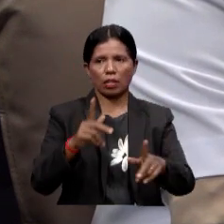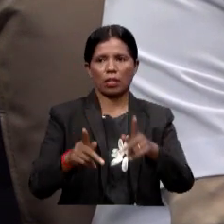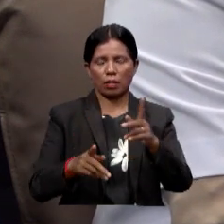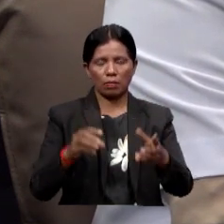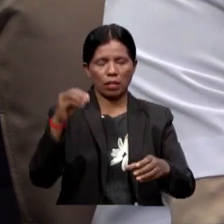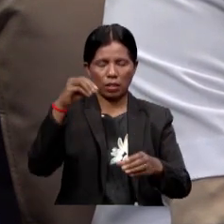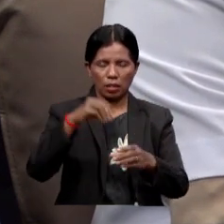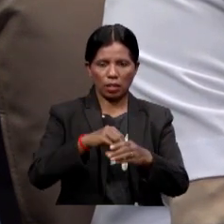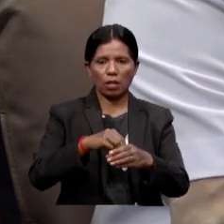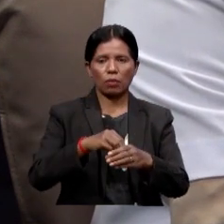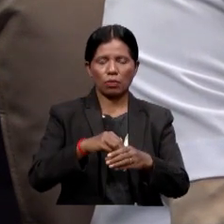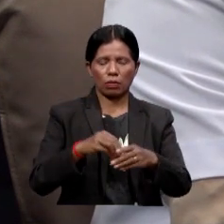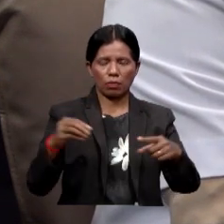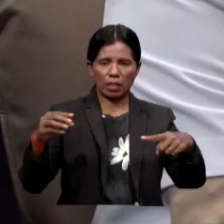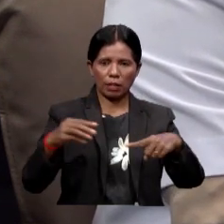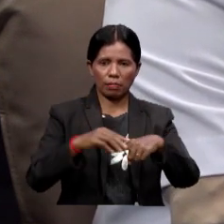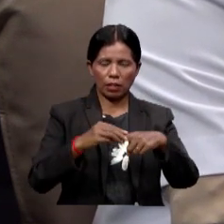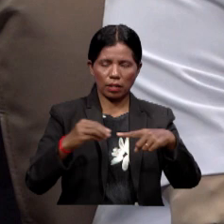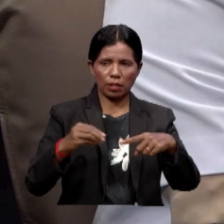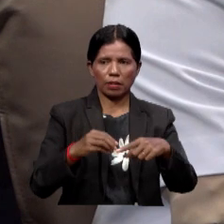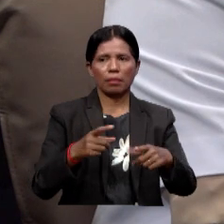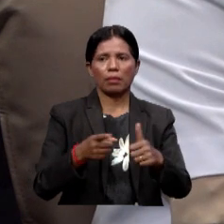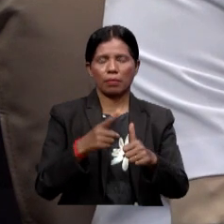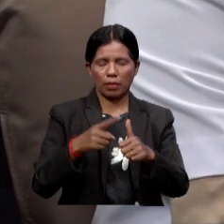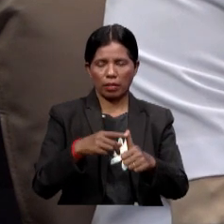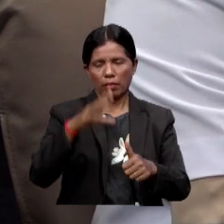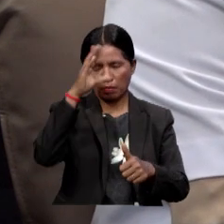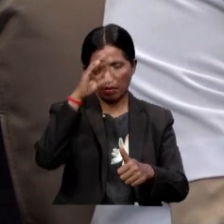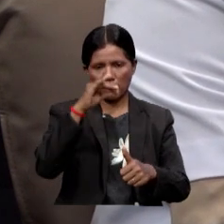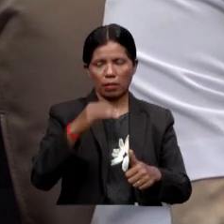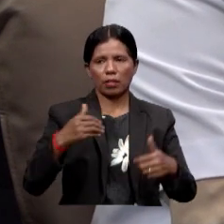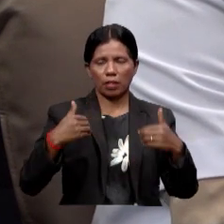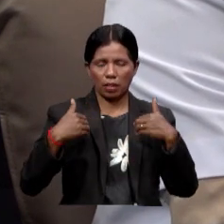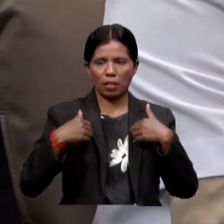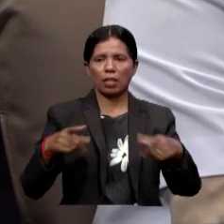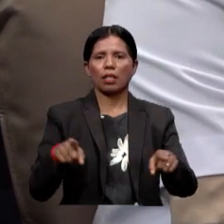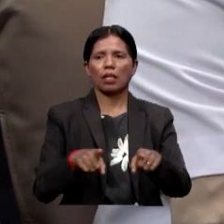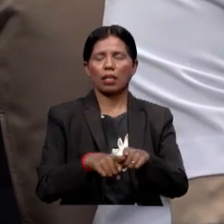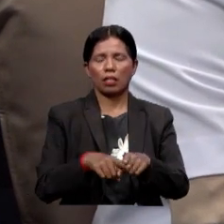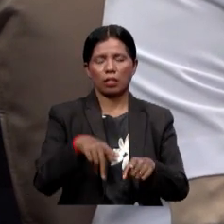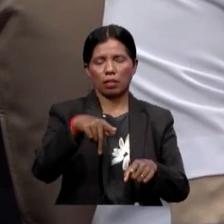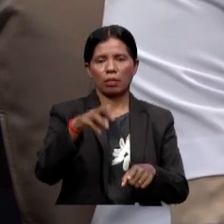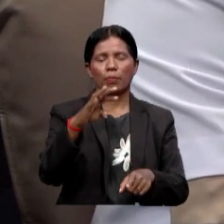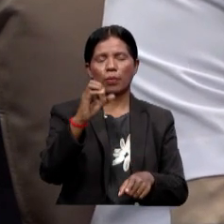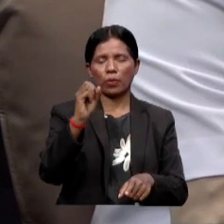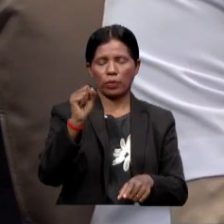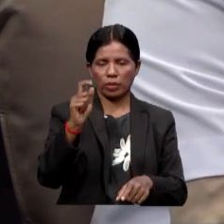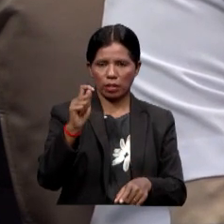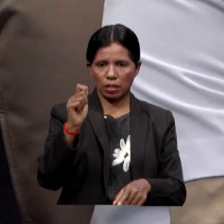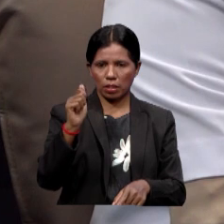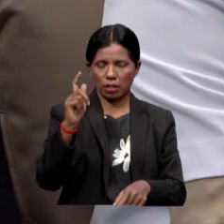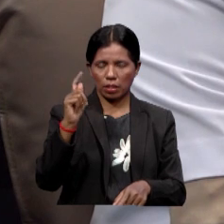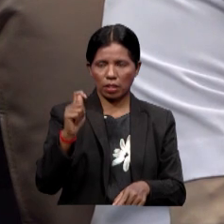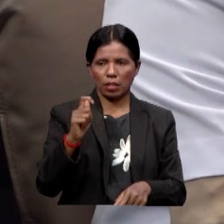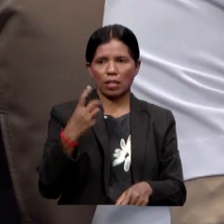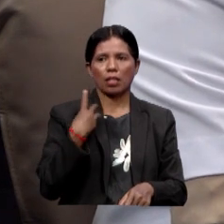mangueira. Causa primeiro ia mane quando ia obstrução, uma canessa próstata. É uma bolo, ami biasa né